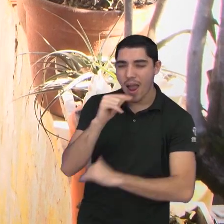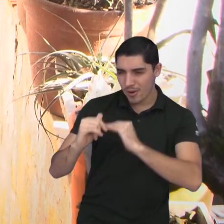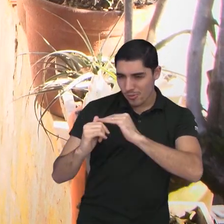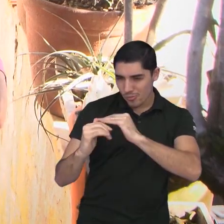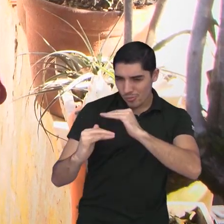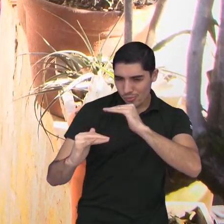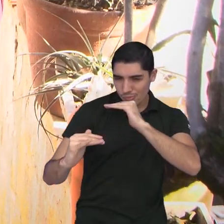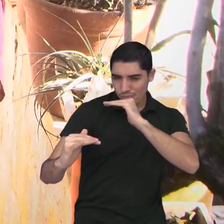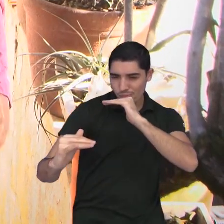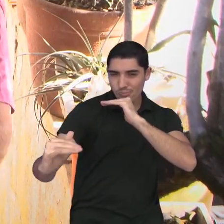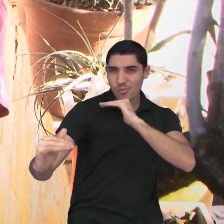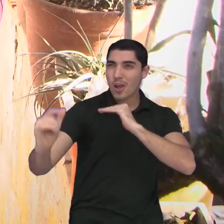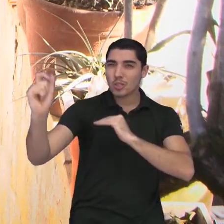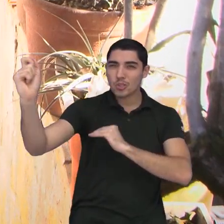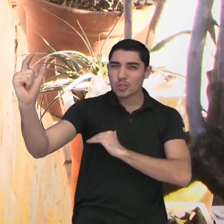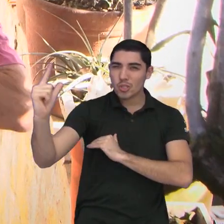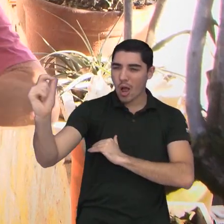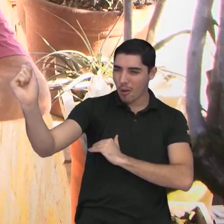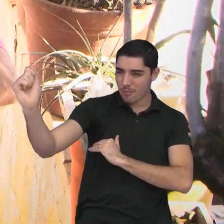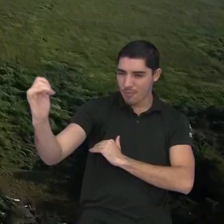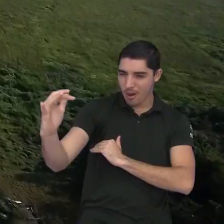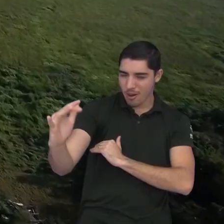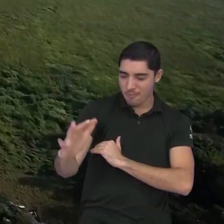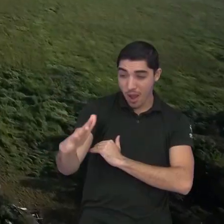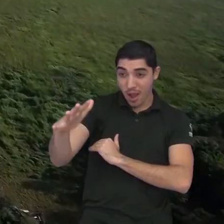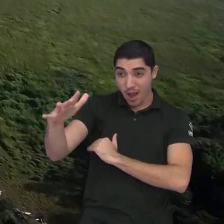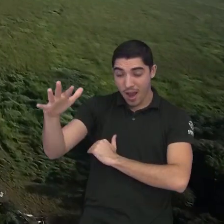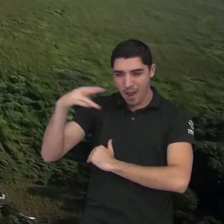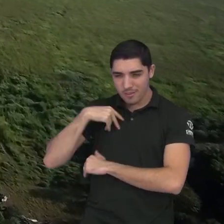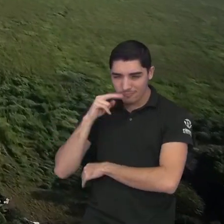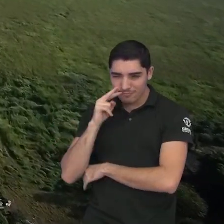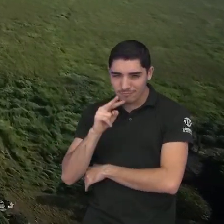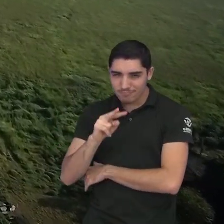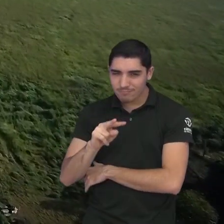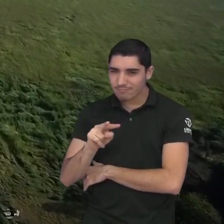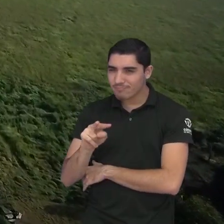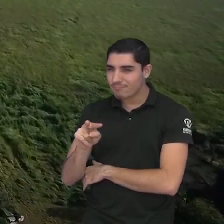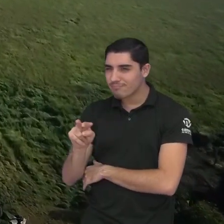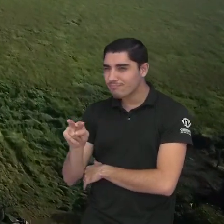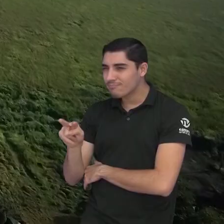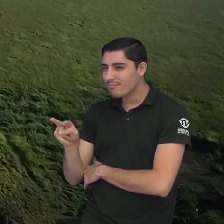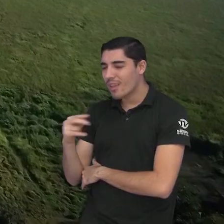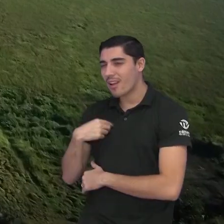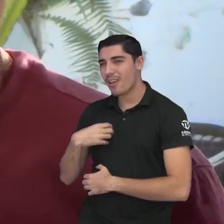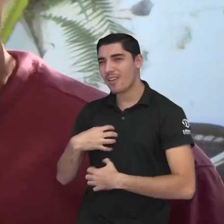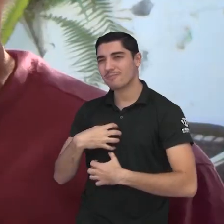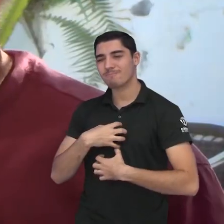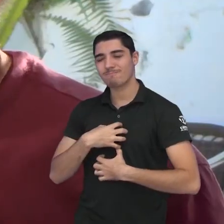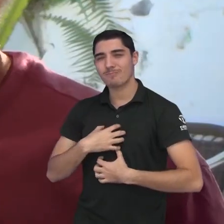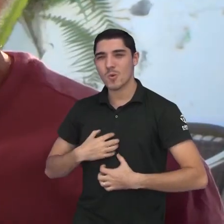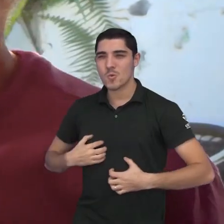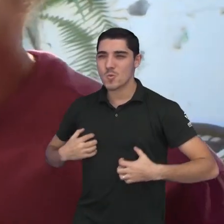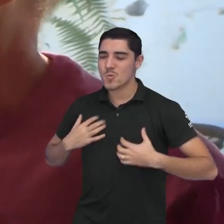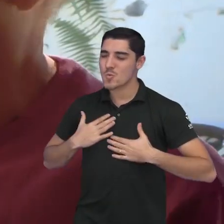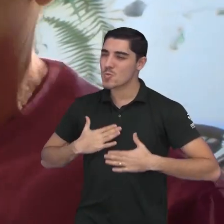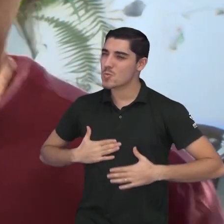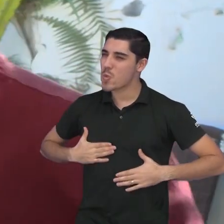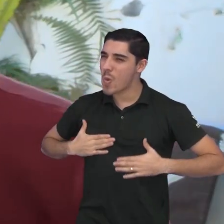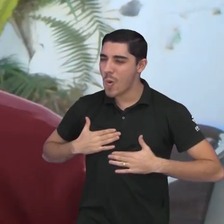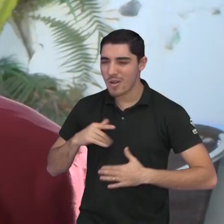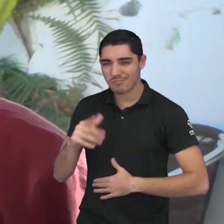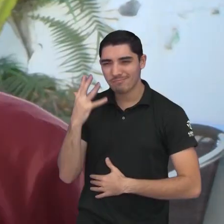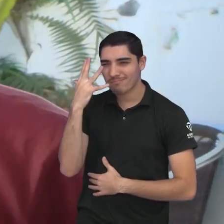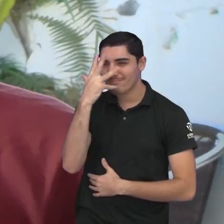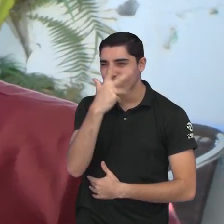água batendo, com todas aquelas cores e aquela orla do banhado inteira, eu fiquei assim extasiado com as cores,